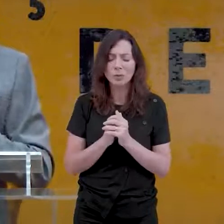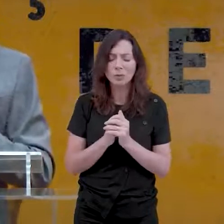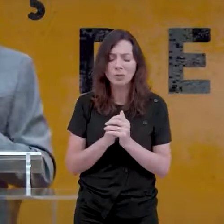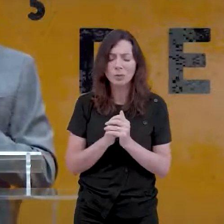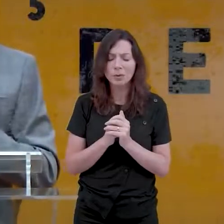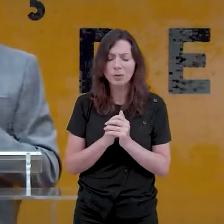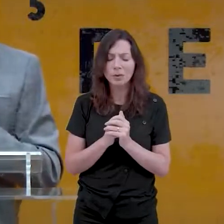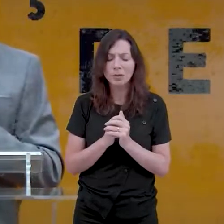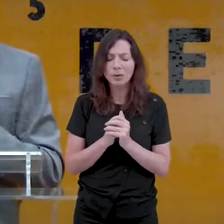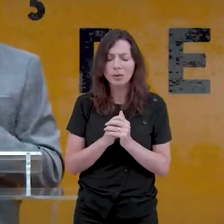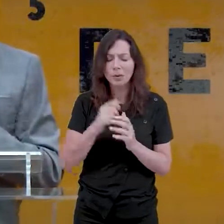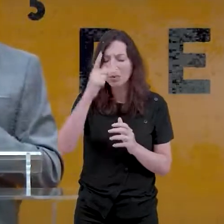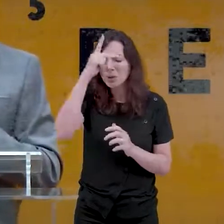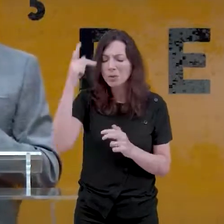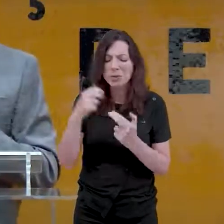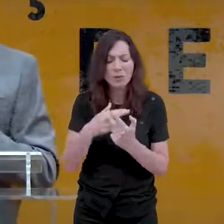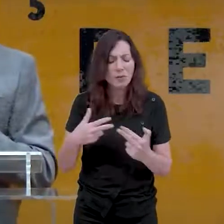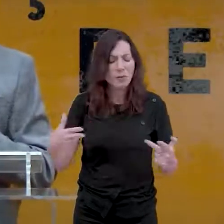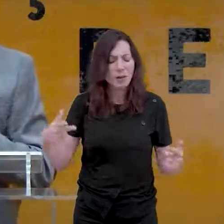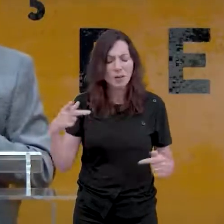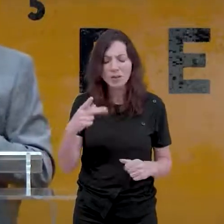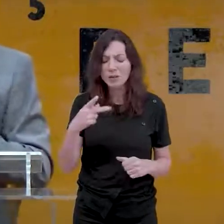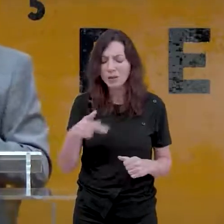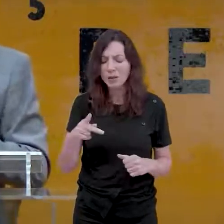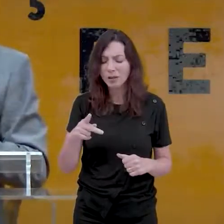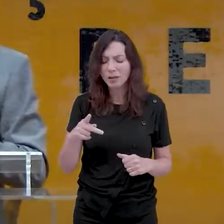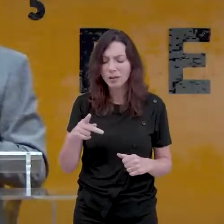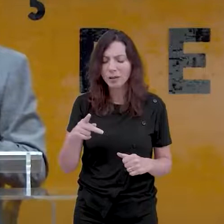Muitos de nós aqui, Senhor, estão passando vales áridos,